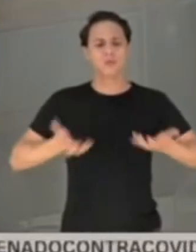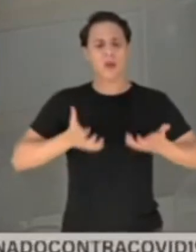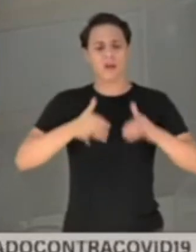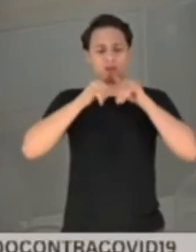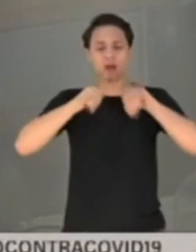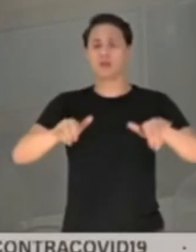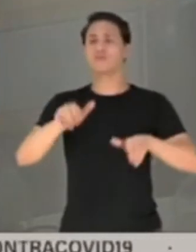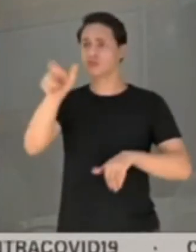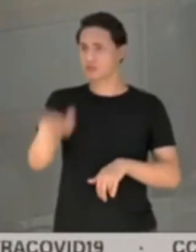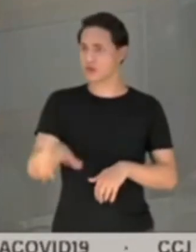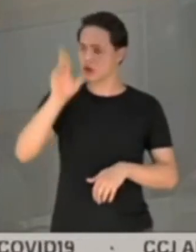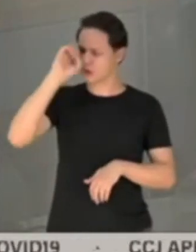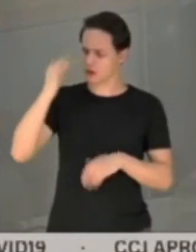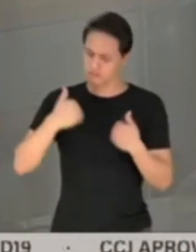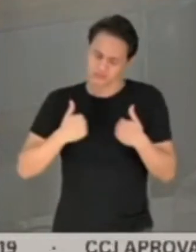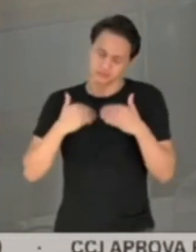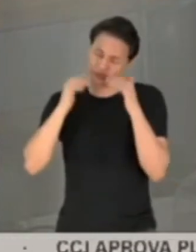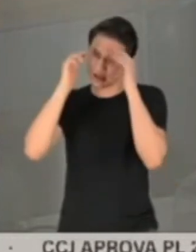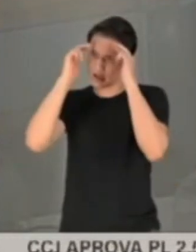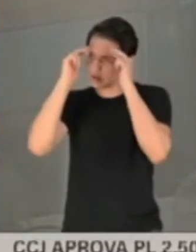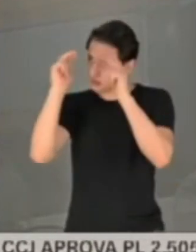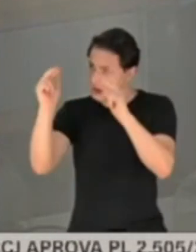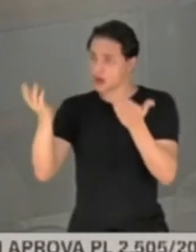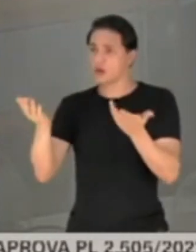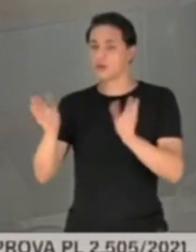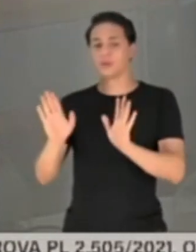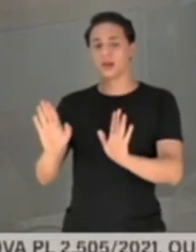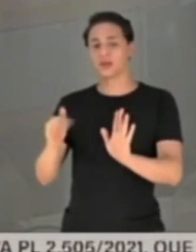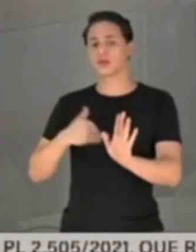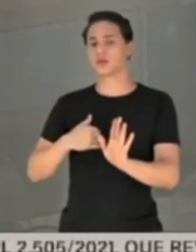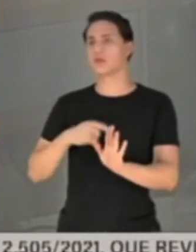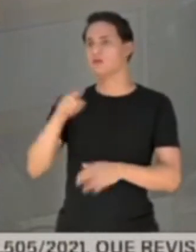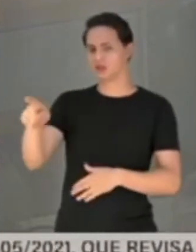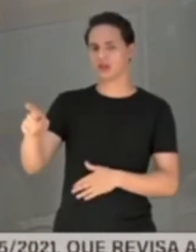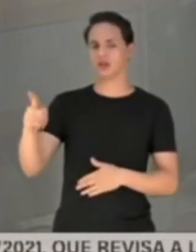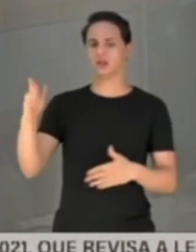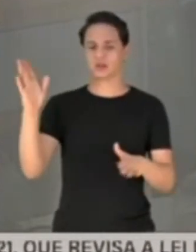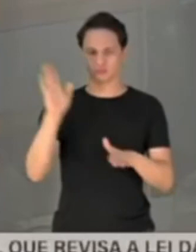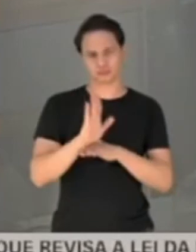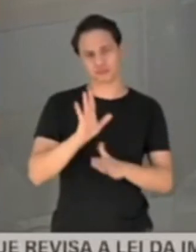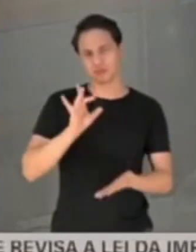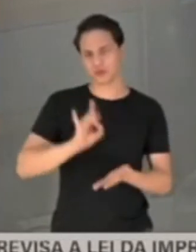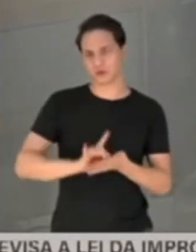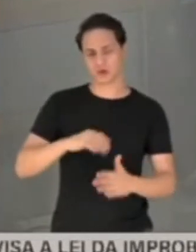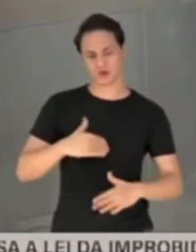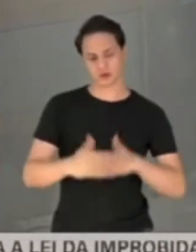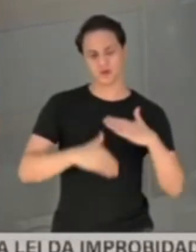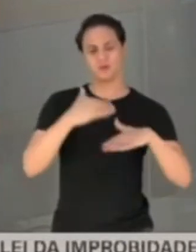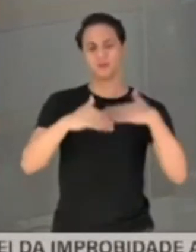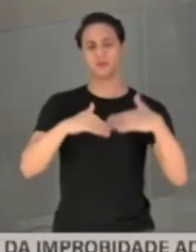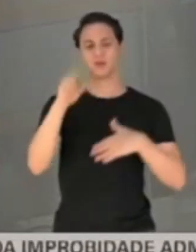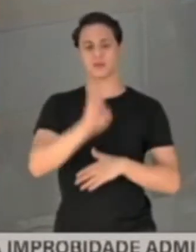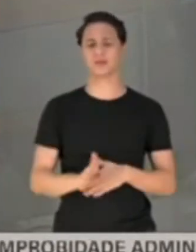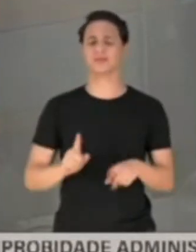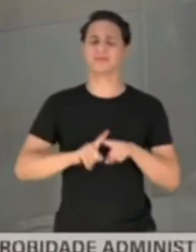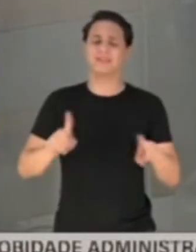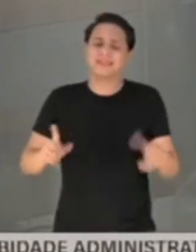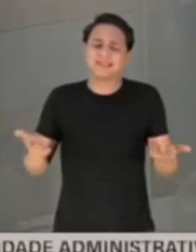senhor, com todo o meu respeito, acho que o senhor é uma pessoa que contribui realmente para o desenvolvimento do Brasil, mas está